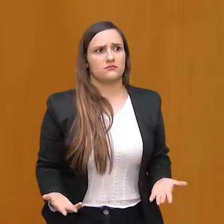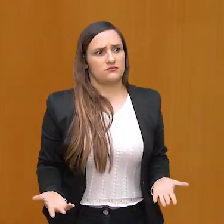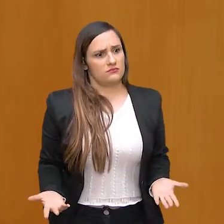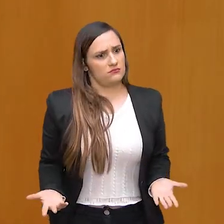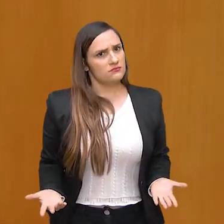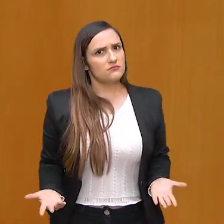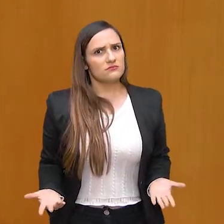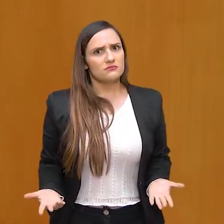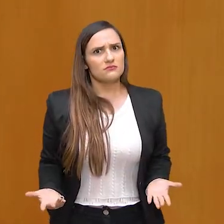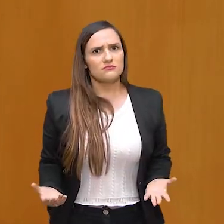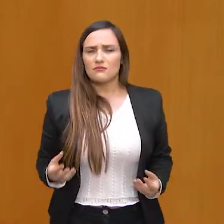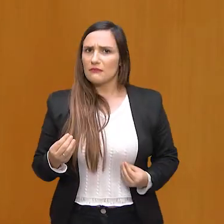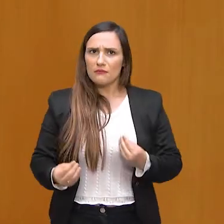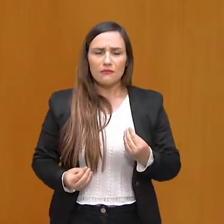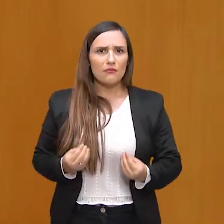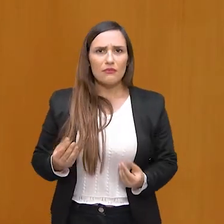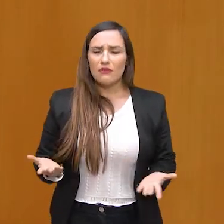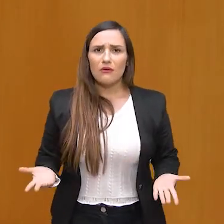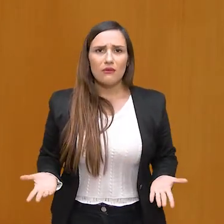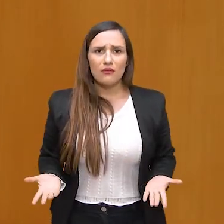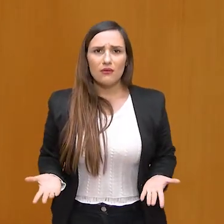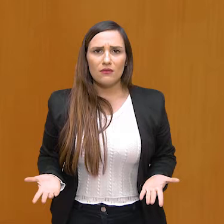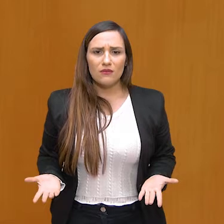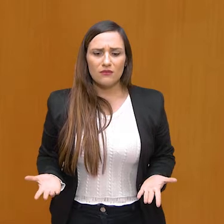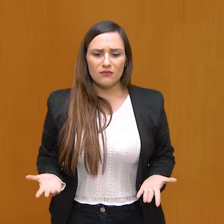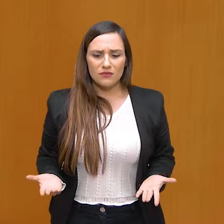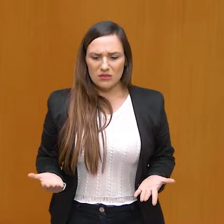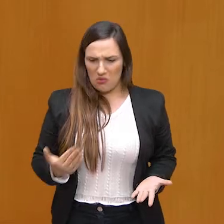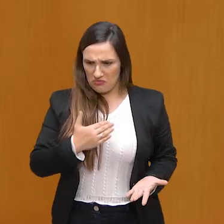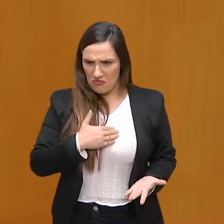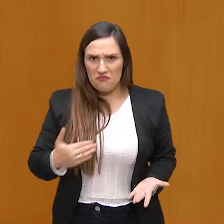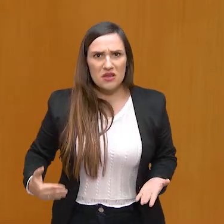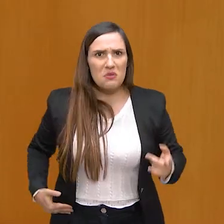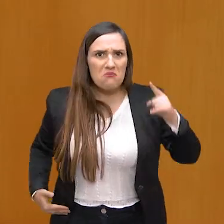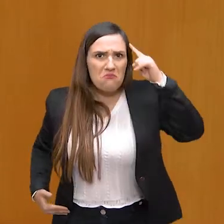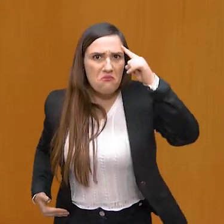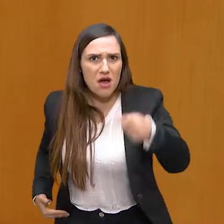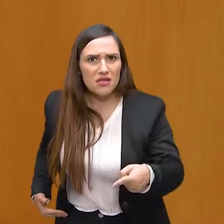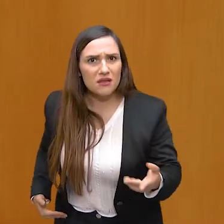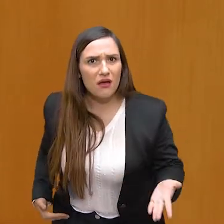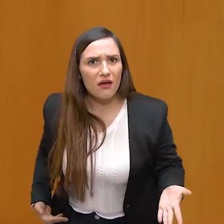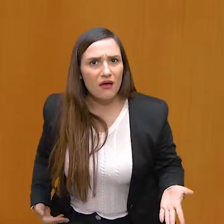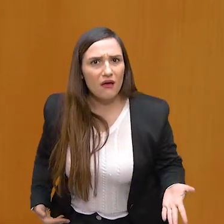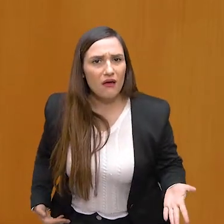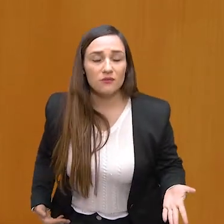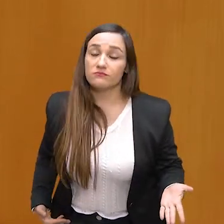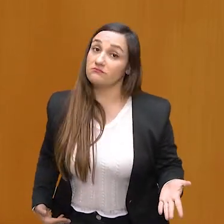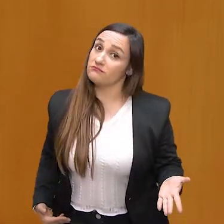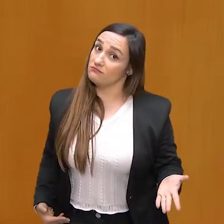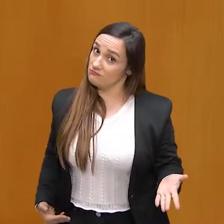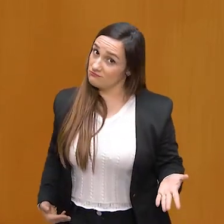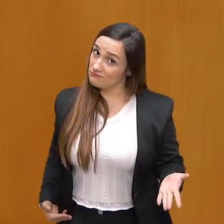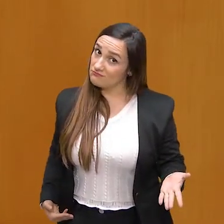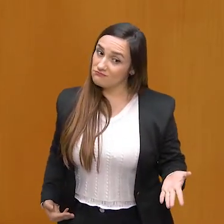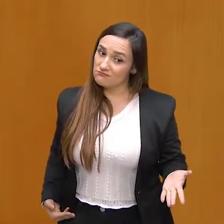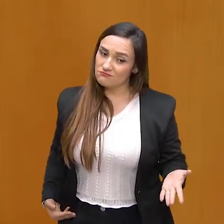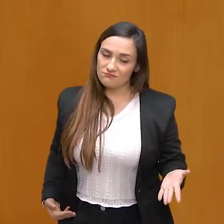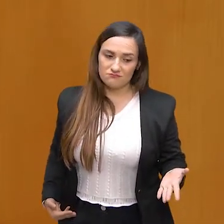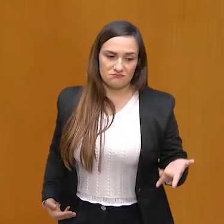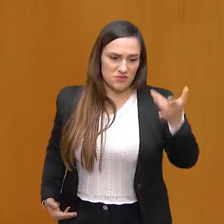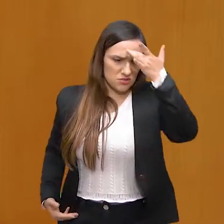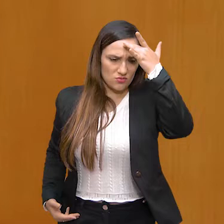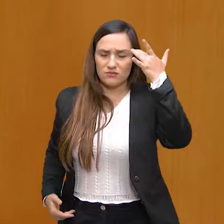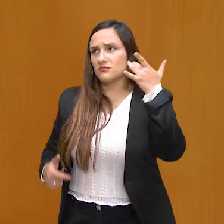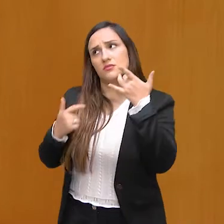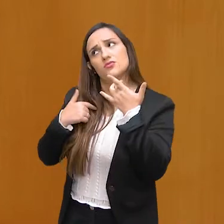um exemplo que revela que tipo de Estado é esse, né? Talvez para as pessoas que naquele